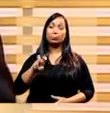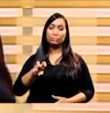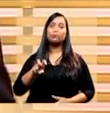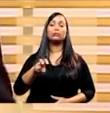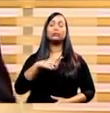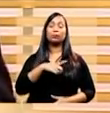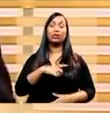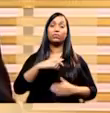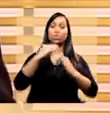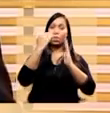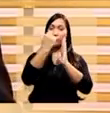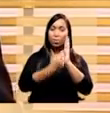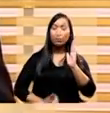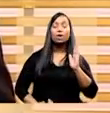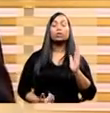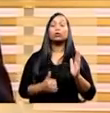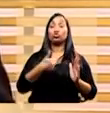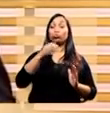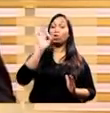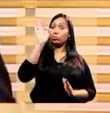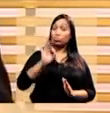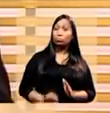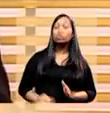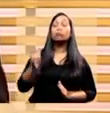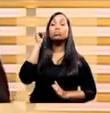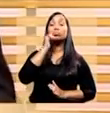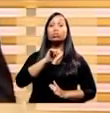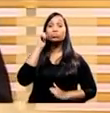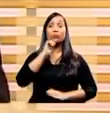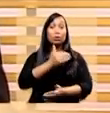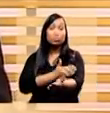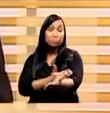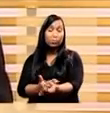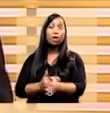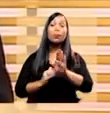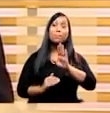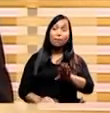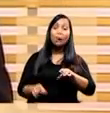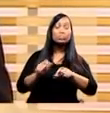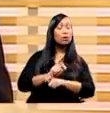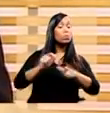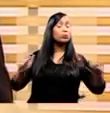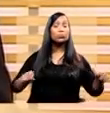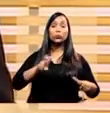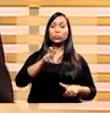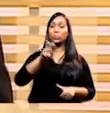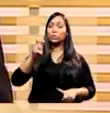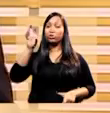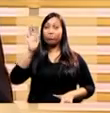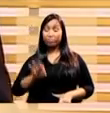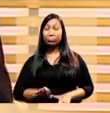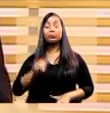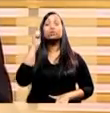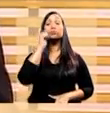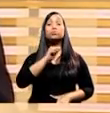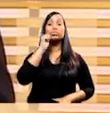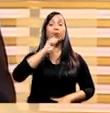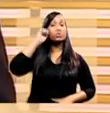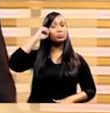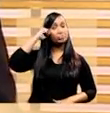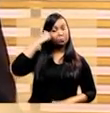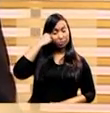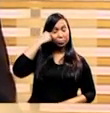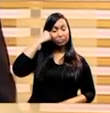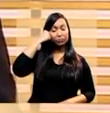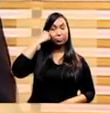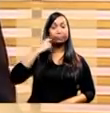uma redução de 10% de mortes entre mulheres brancas, mas, por outro lado, aumentou-se 55% o caso